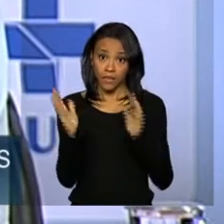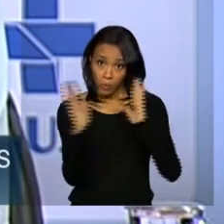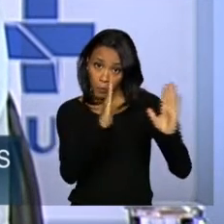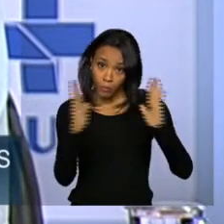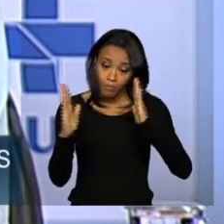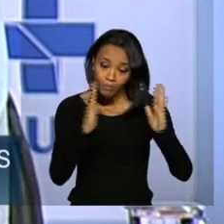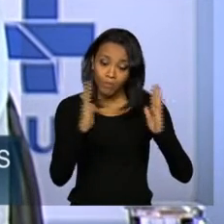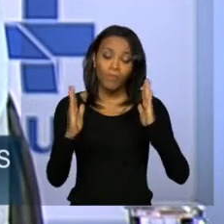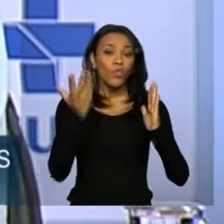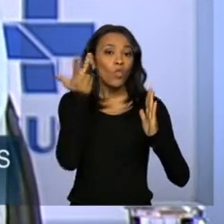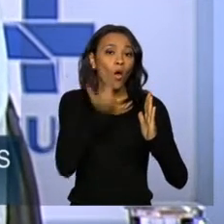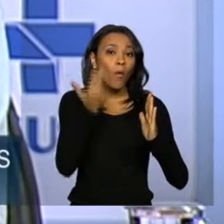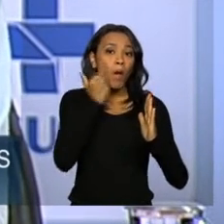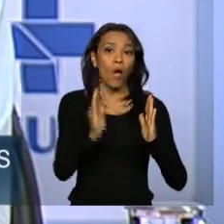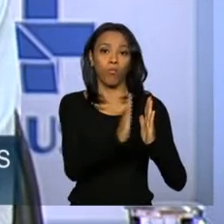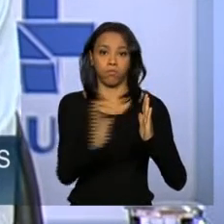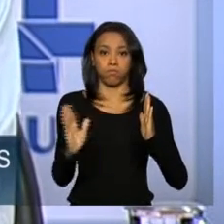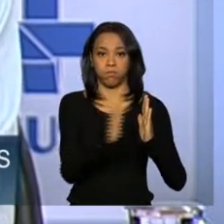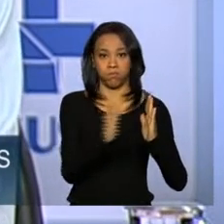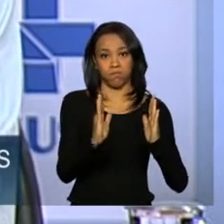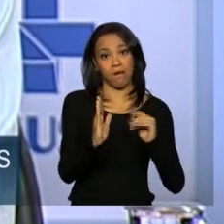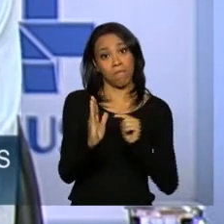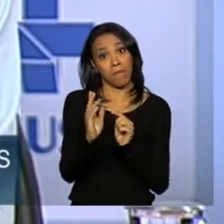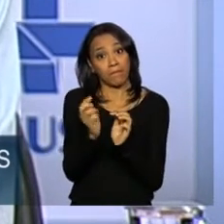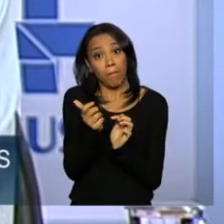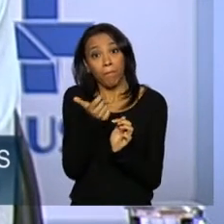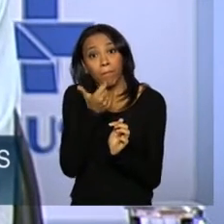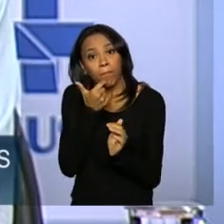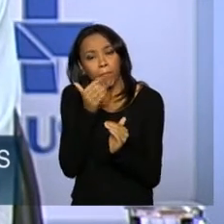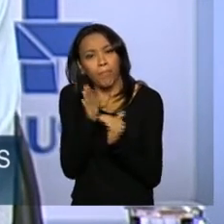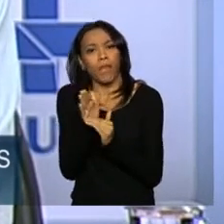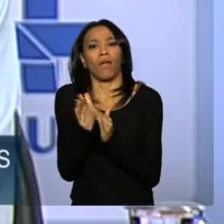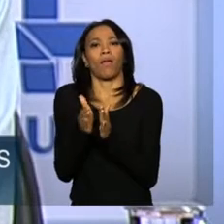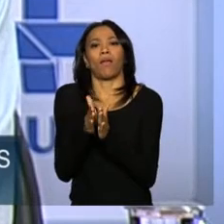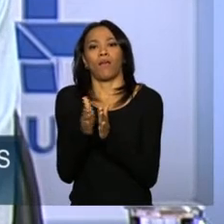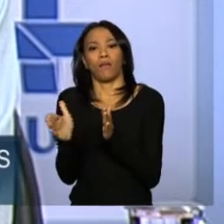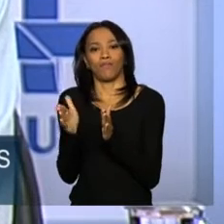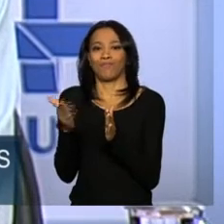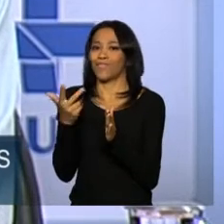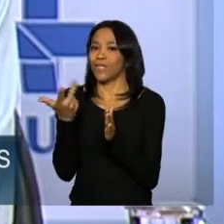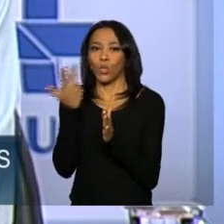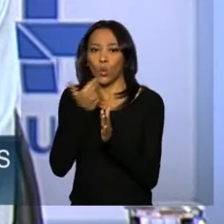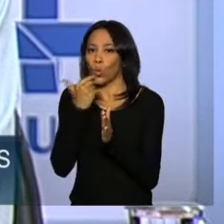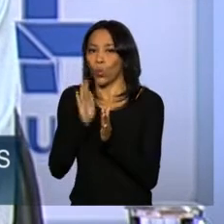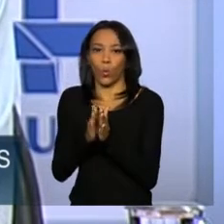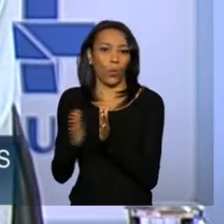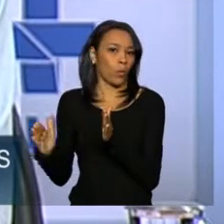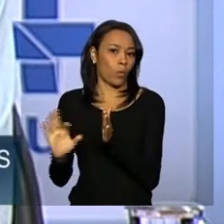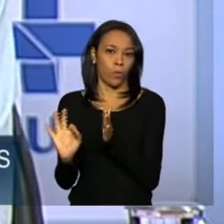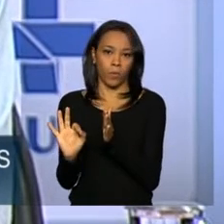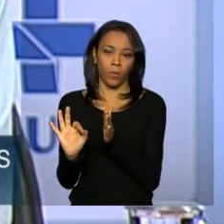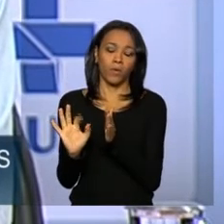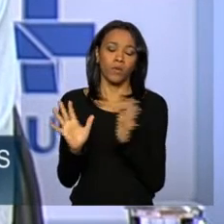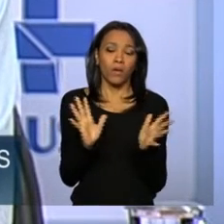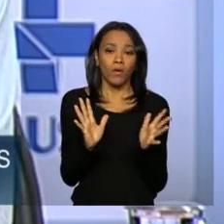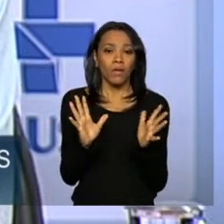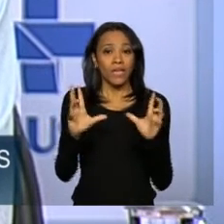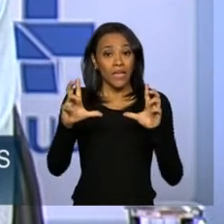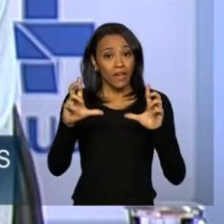normalidade, porém no extremo daquela curva. Então, ao redefinir para